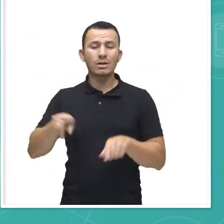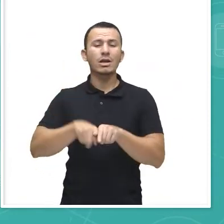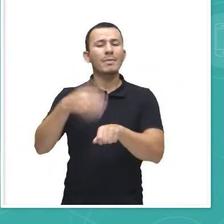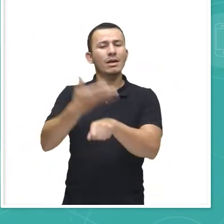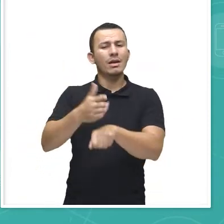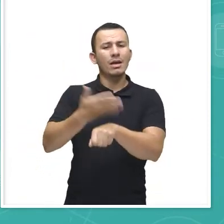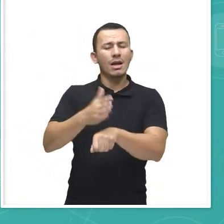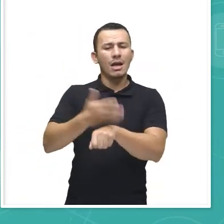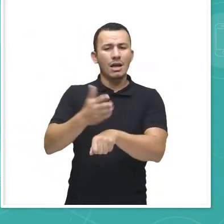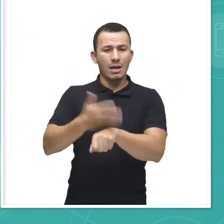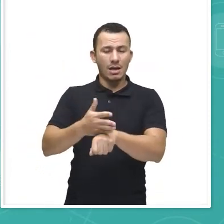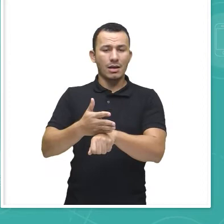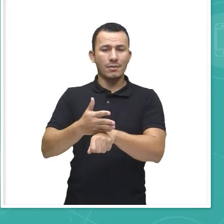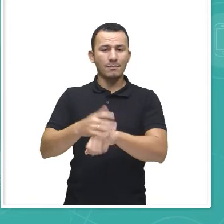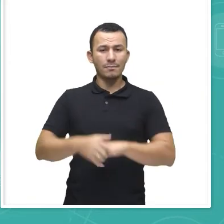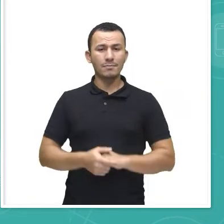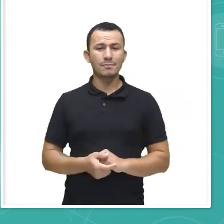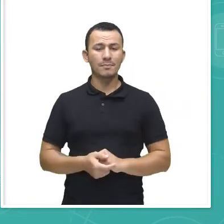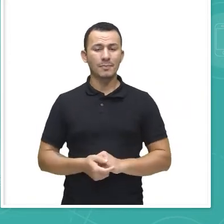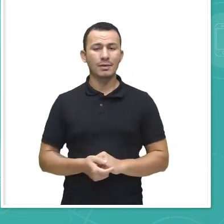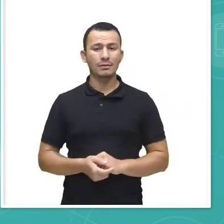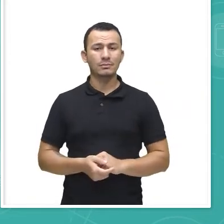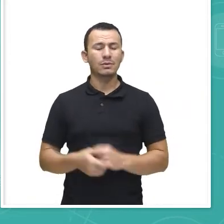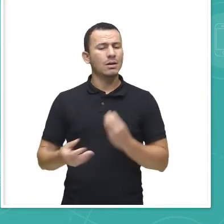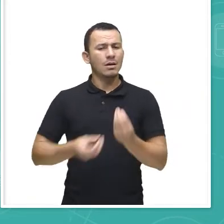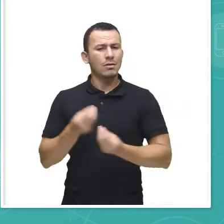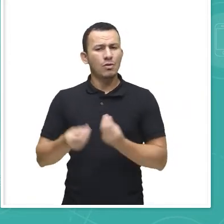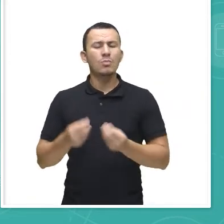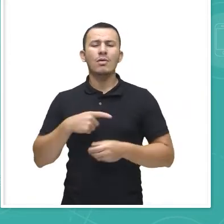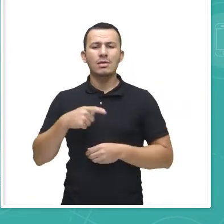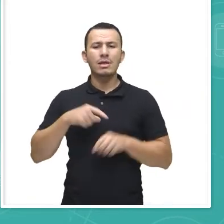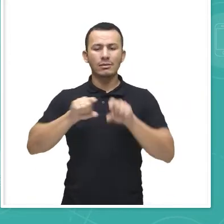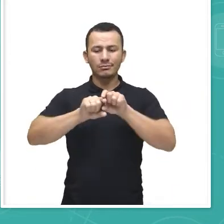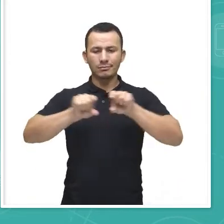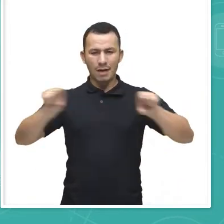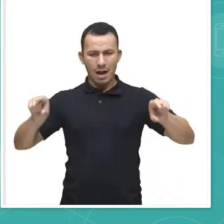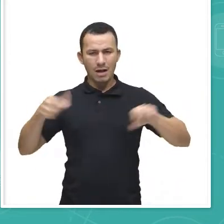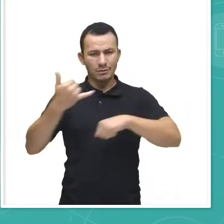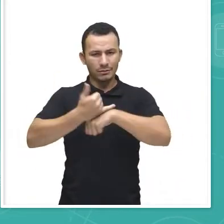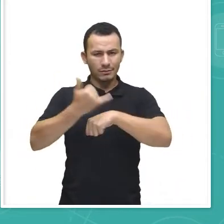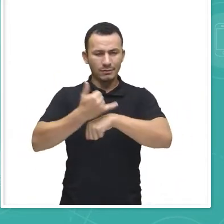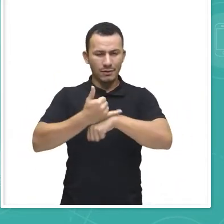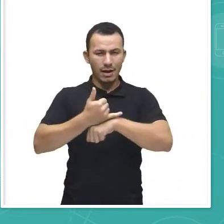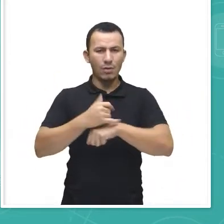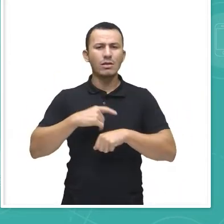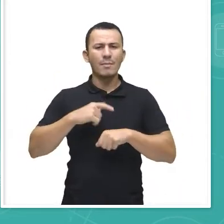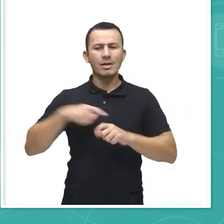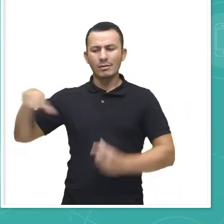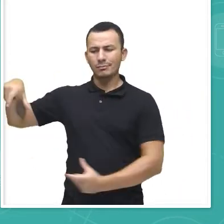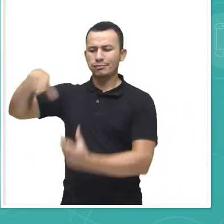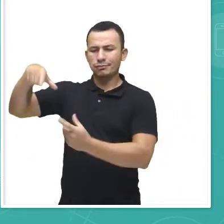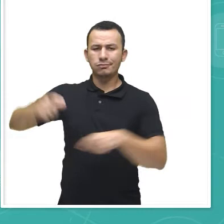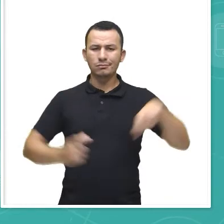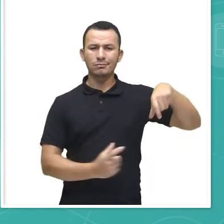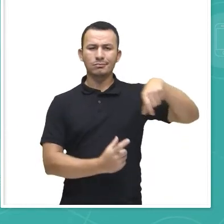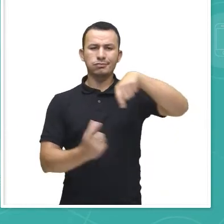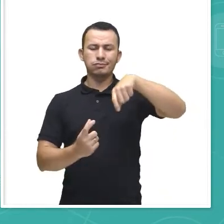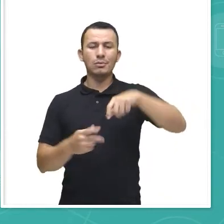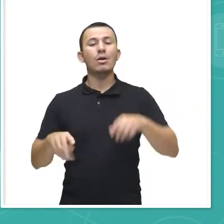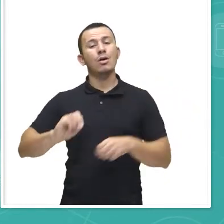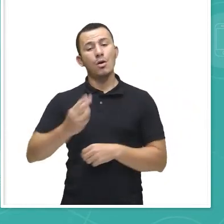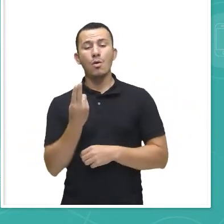exercícios contra resistência. Para isso existem as barras, halteres, pilhas de peso ou peso do próprio